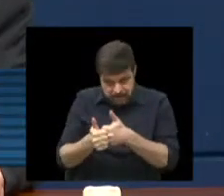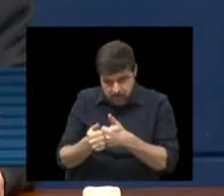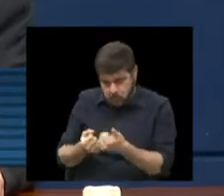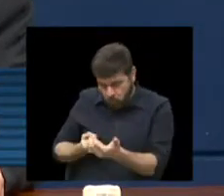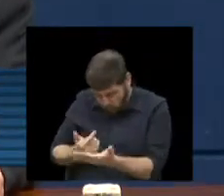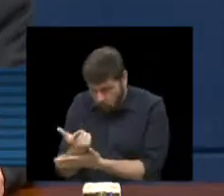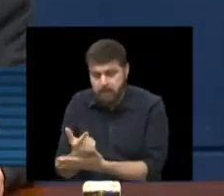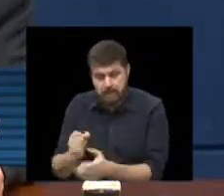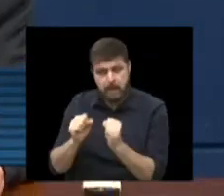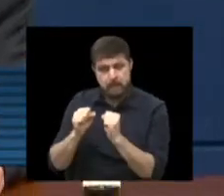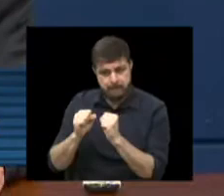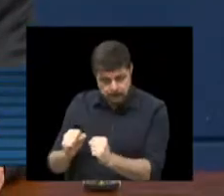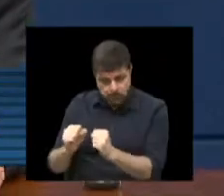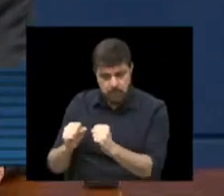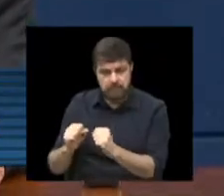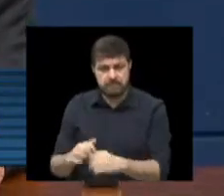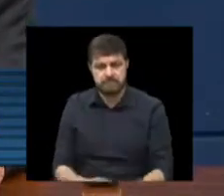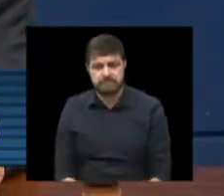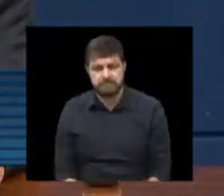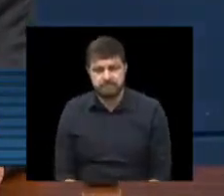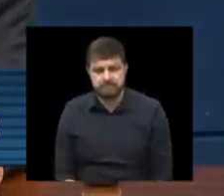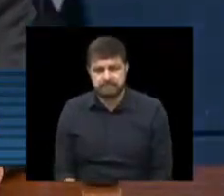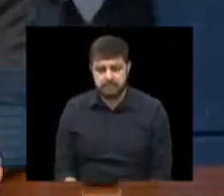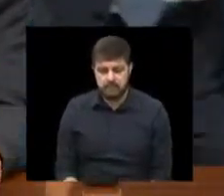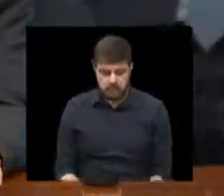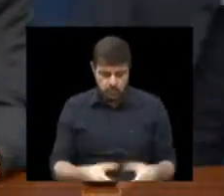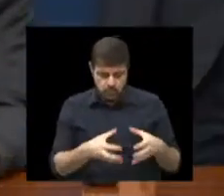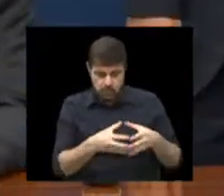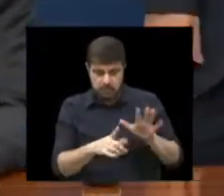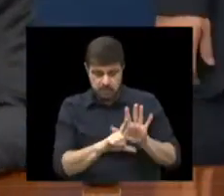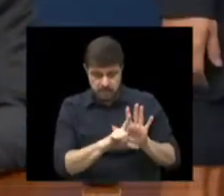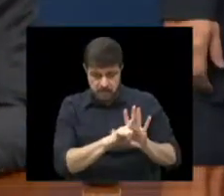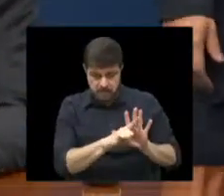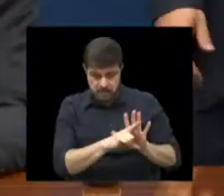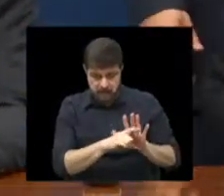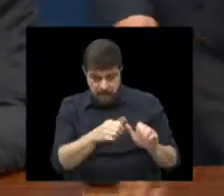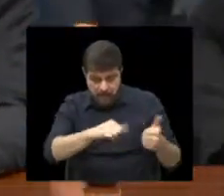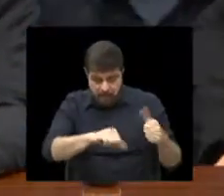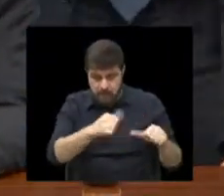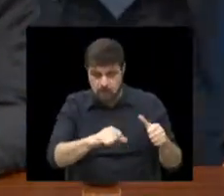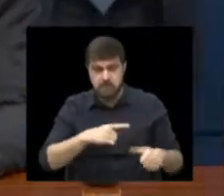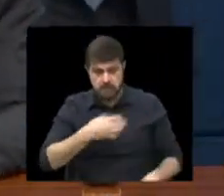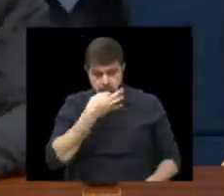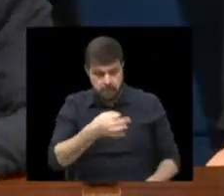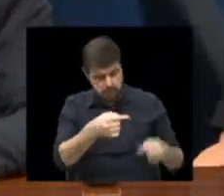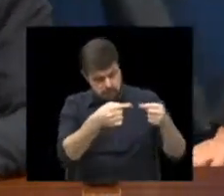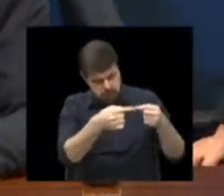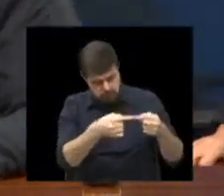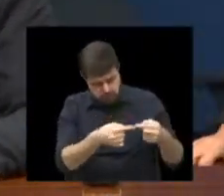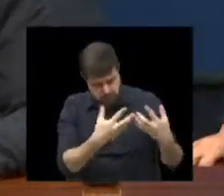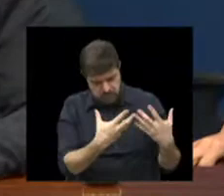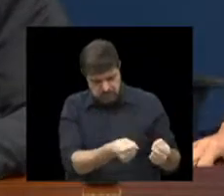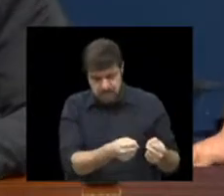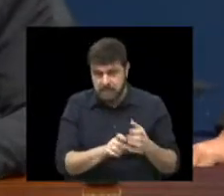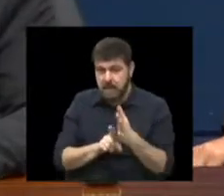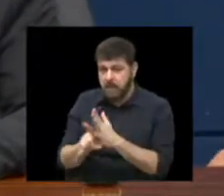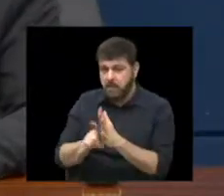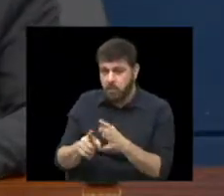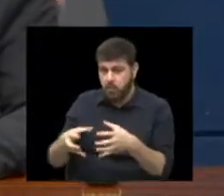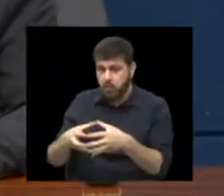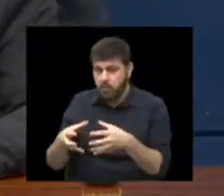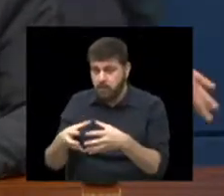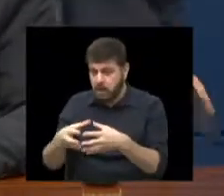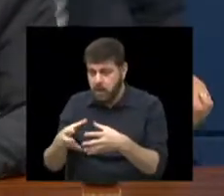como autoriza a instituição de servidões e da outras providências. Parecer da Comissão de Constituição e Legalidade favorável, eu convoco a Comissão de Política Urbana,